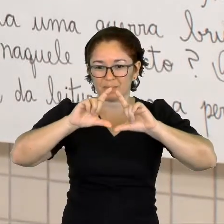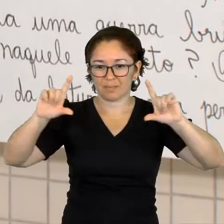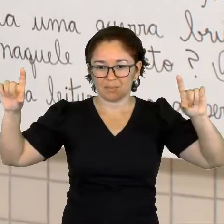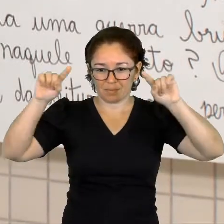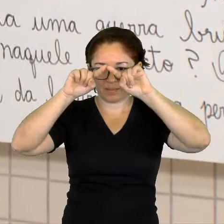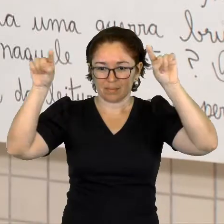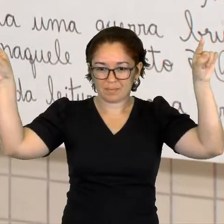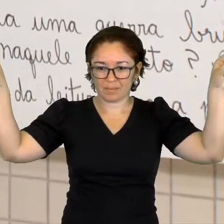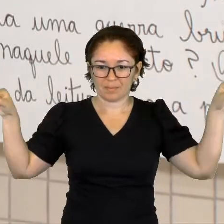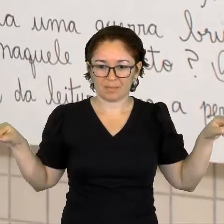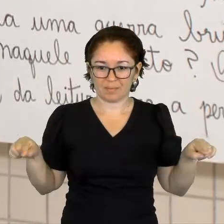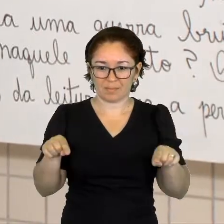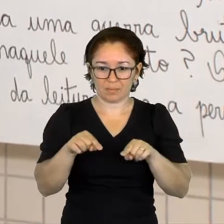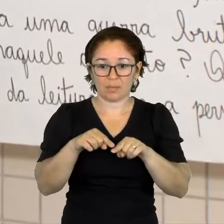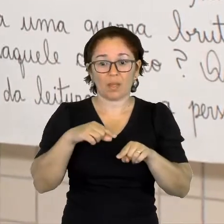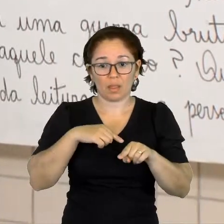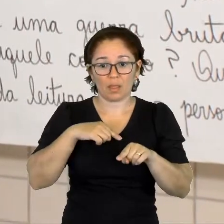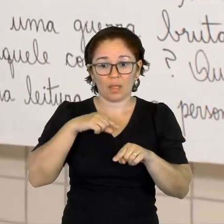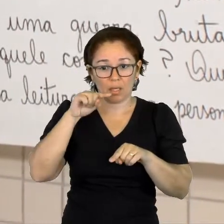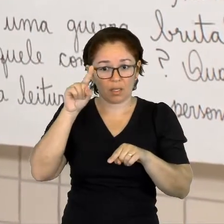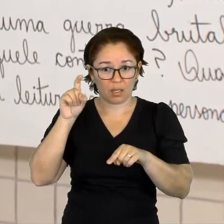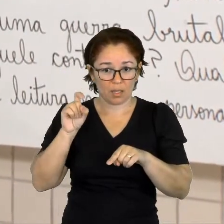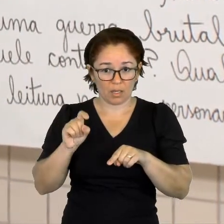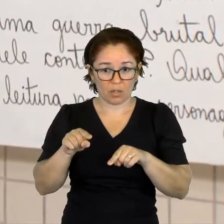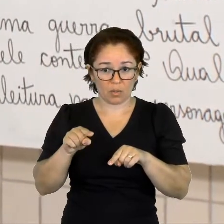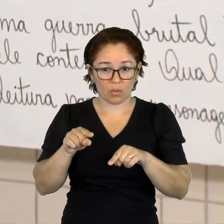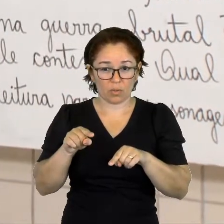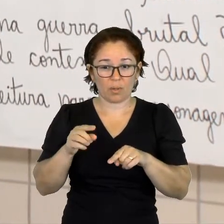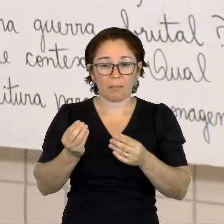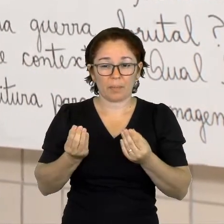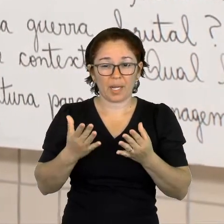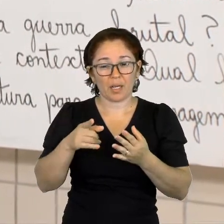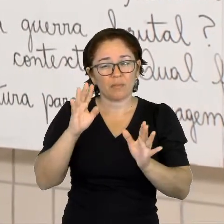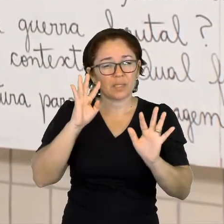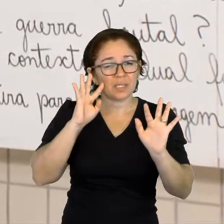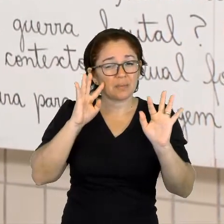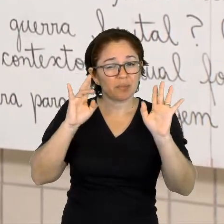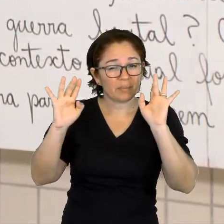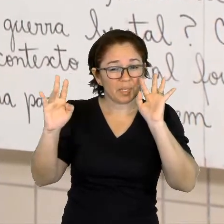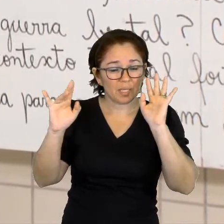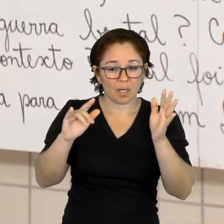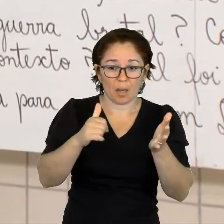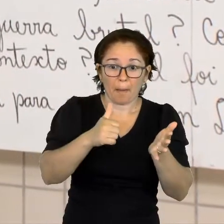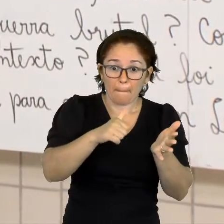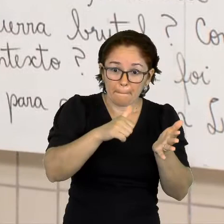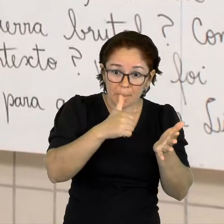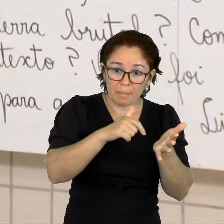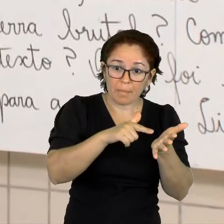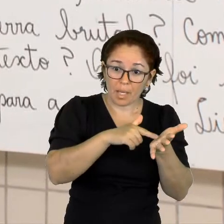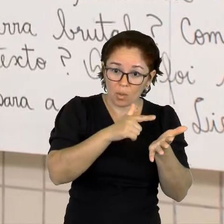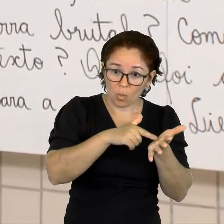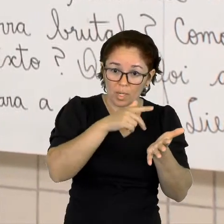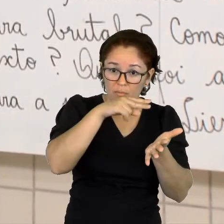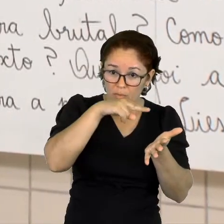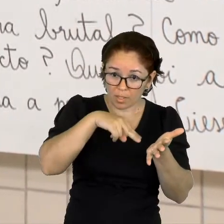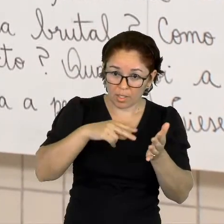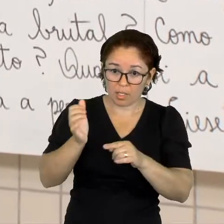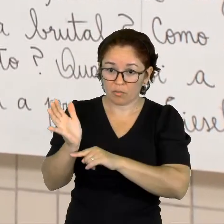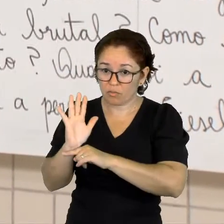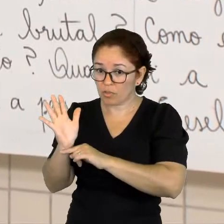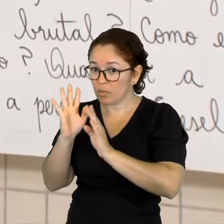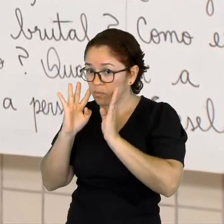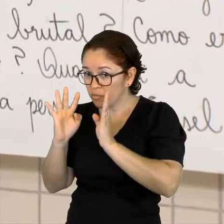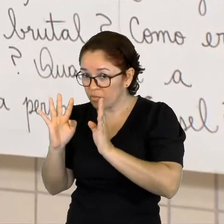questões para vocês pensarem depois que vocês lerem o livro e terem assistido esse filme, tá? Então tem